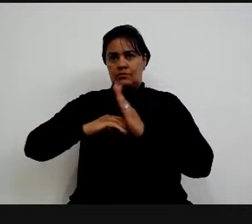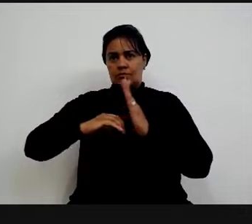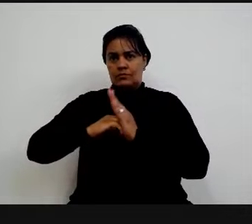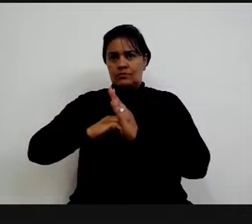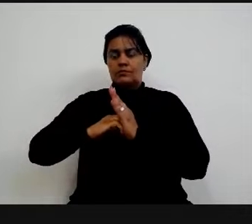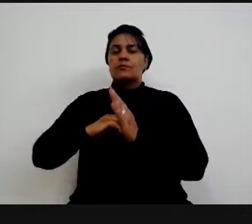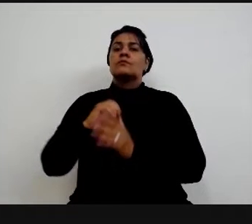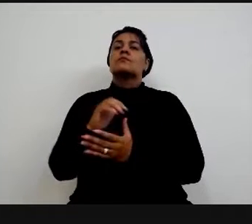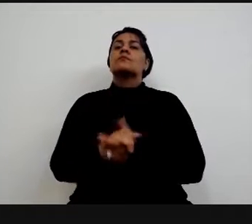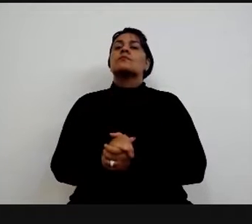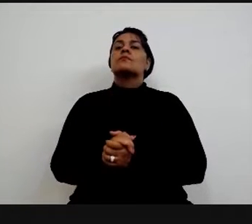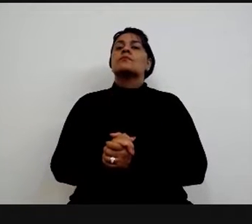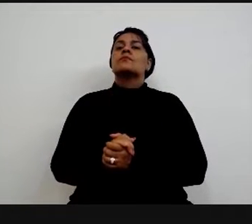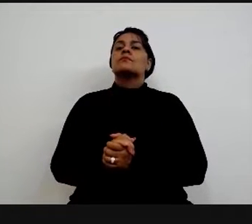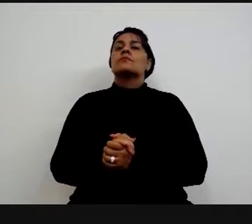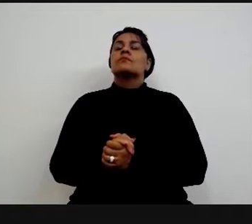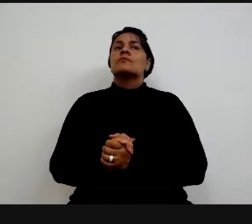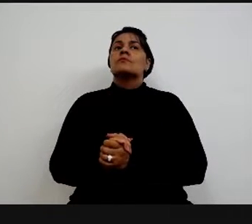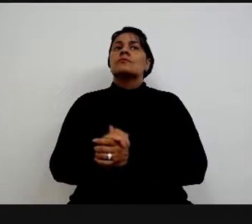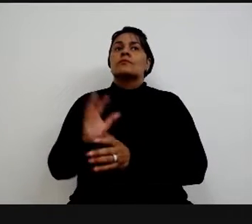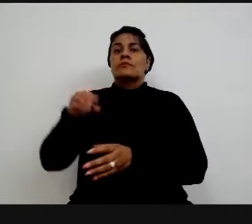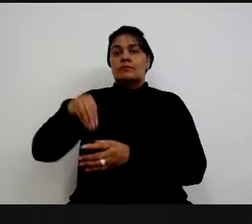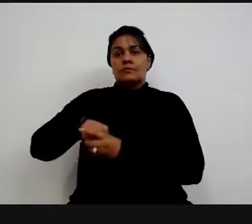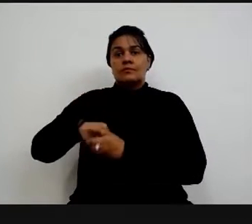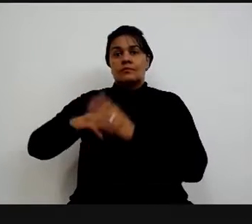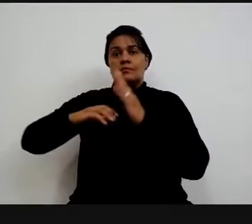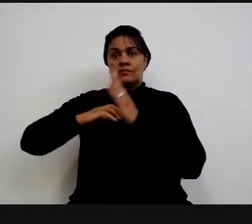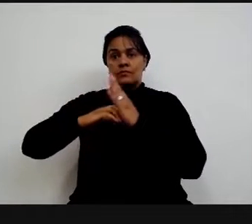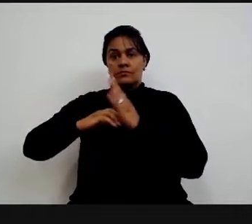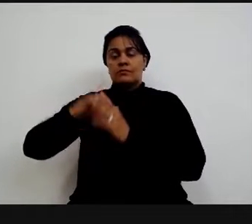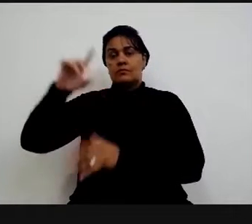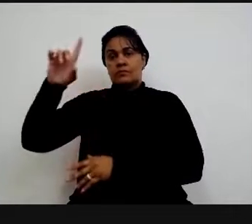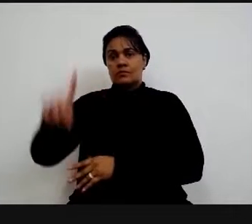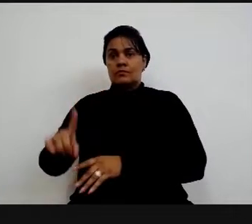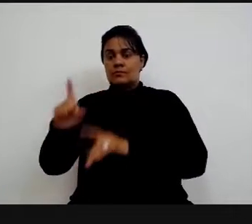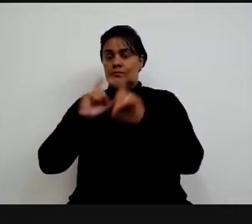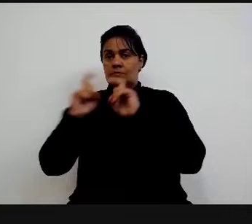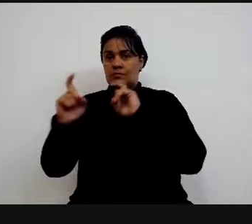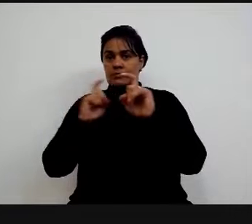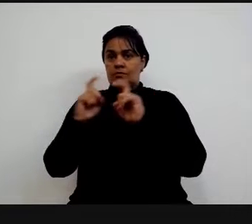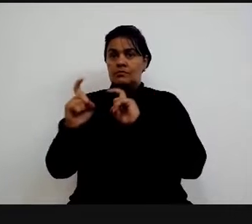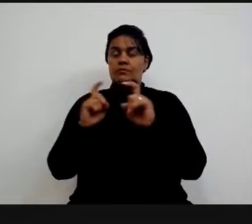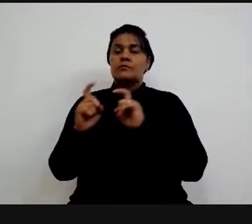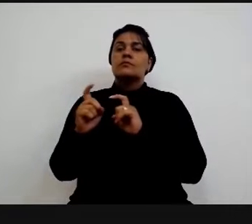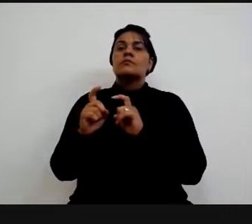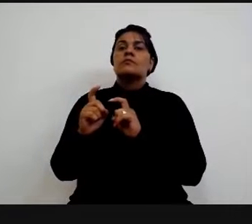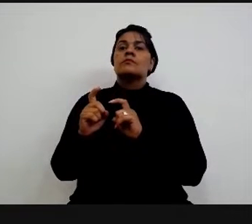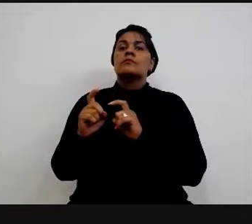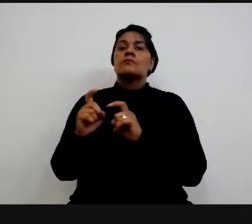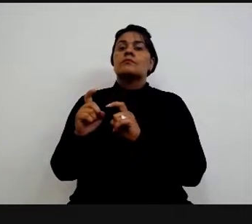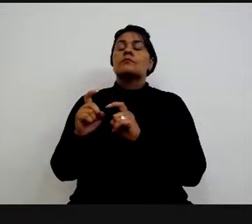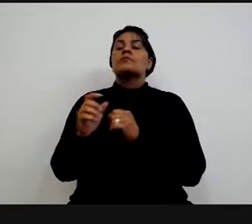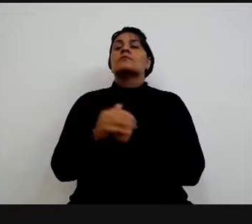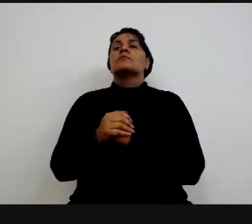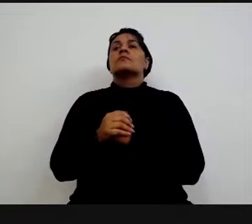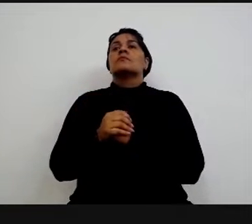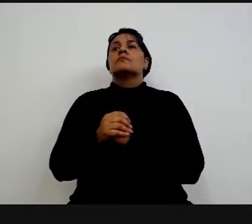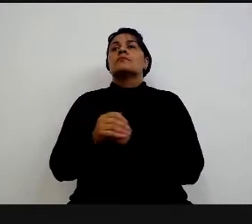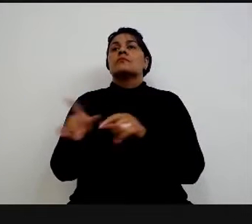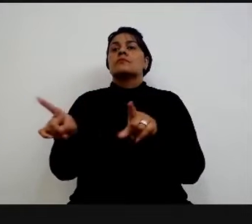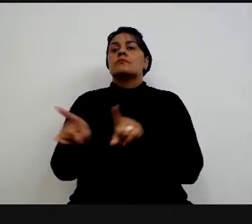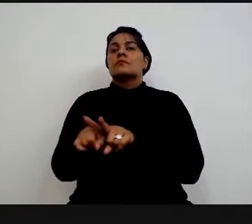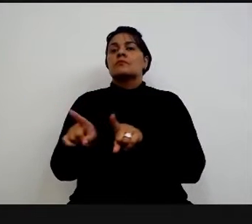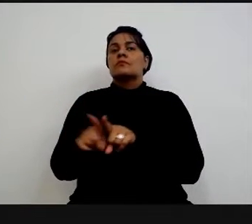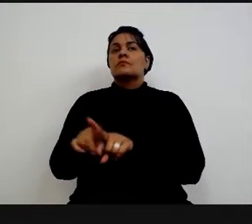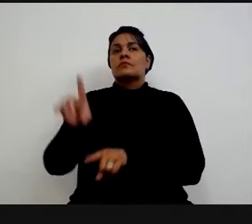onde exerceu as atividades de diretor executivo da Secretaria de Editoração e Publicações,